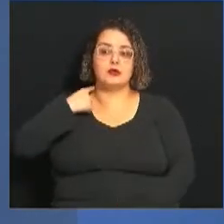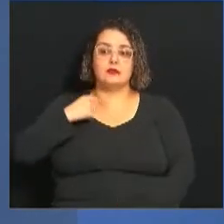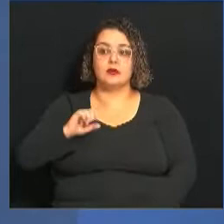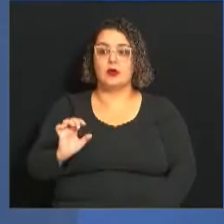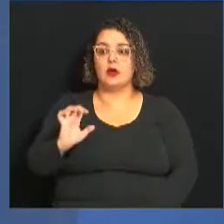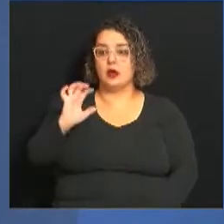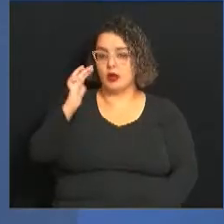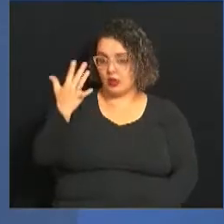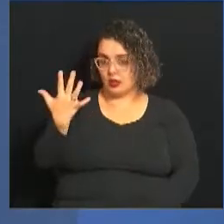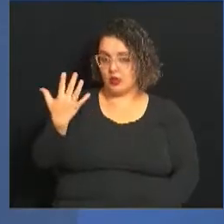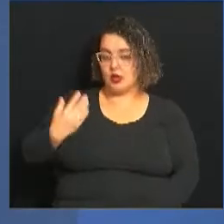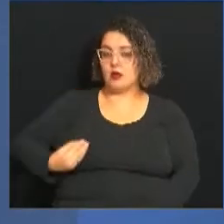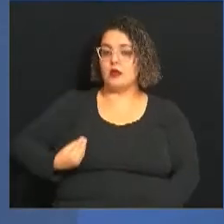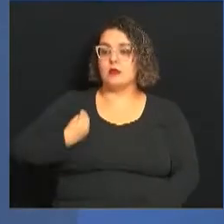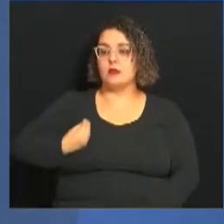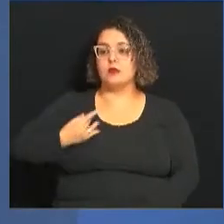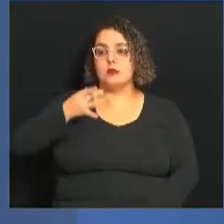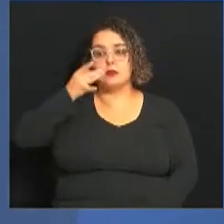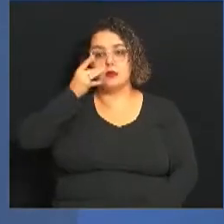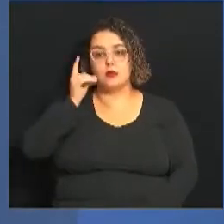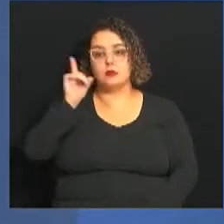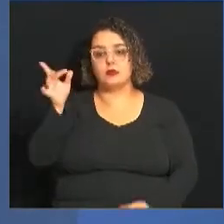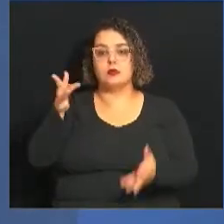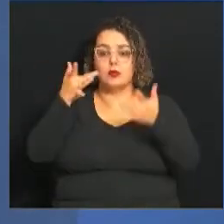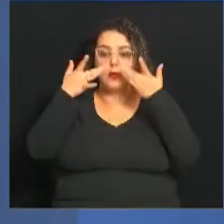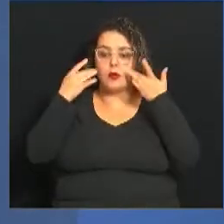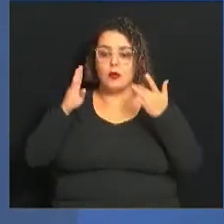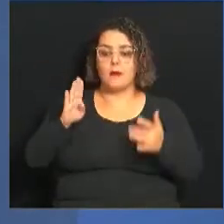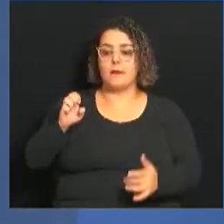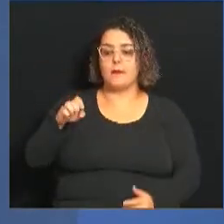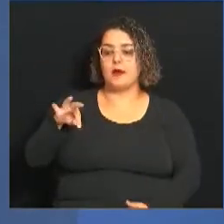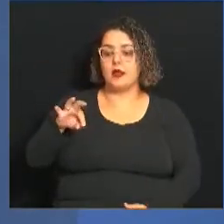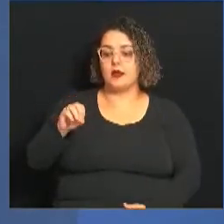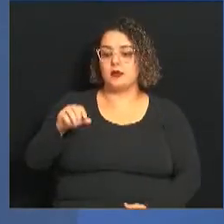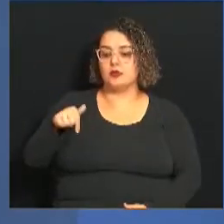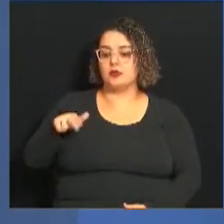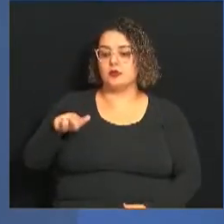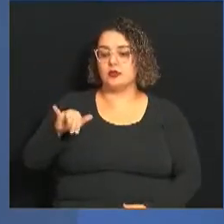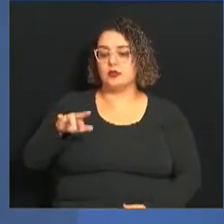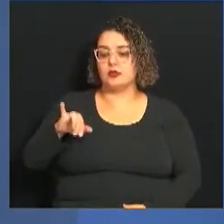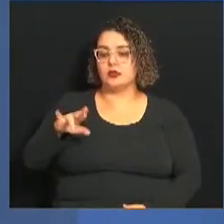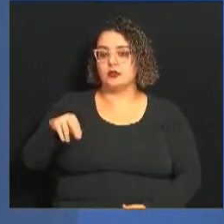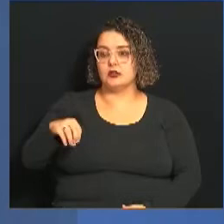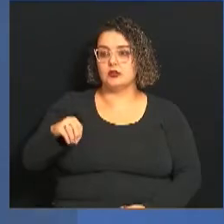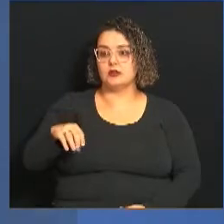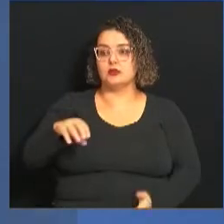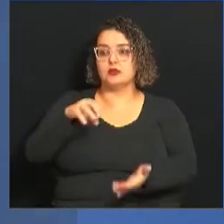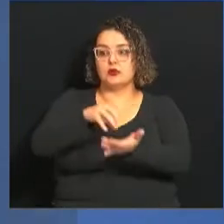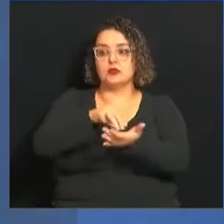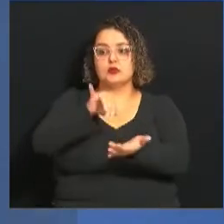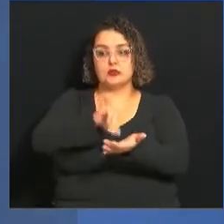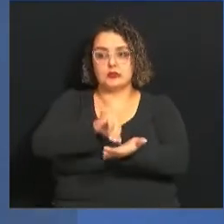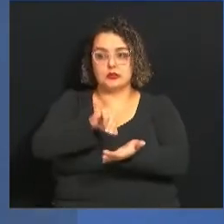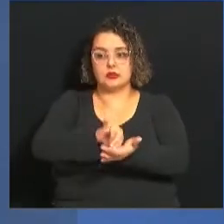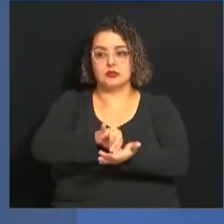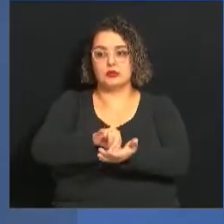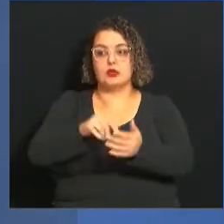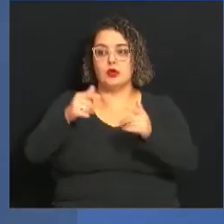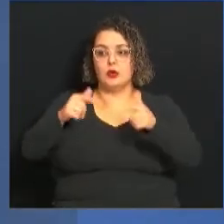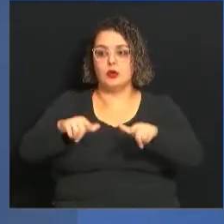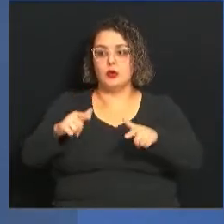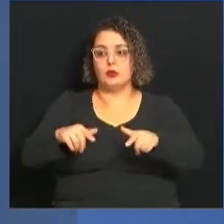forma presencial lá no Teatro Bento Quirino. Lembrando que ele fica no centro da cidade, é o local cedido